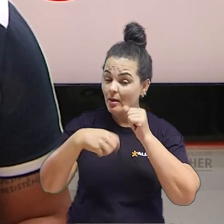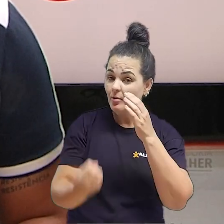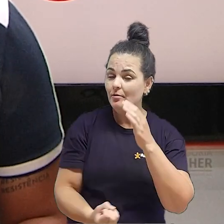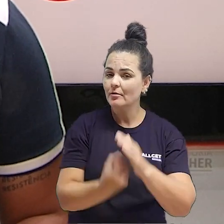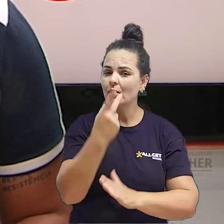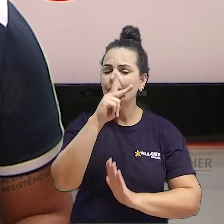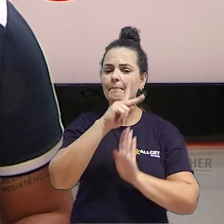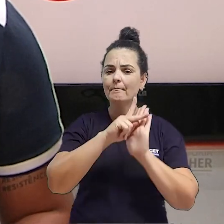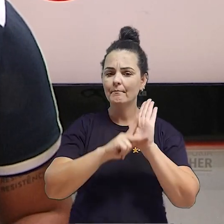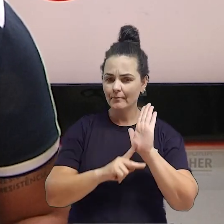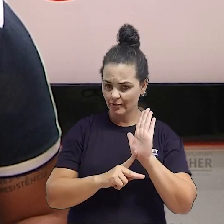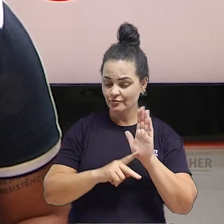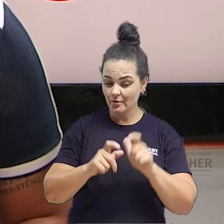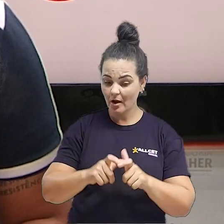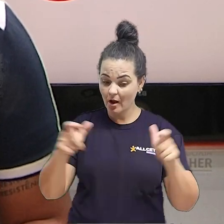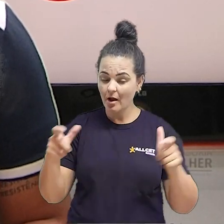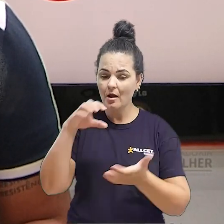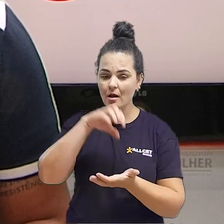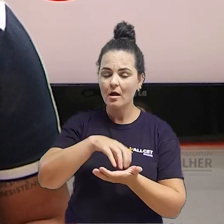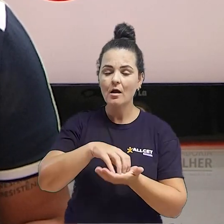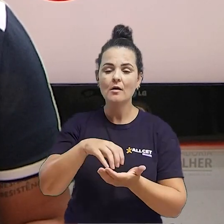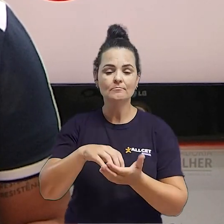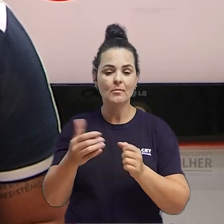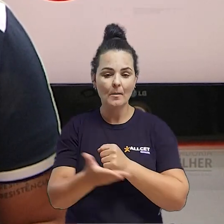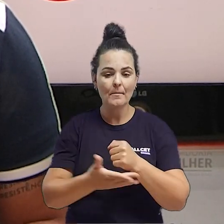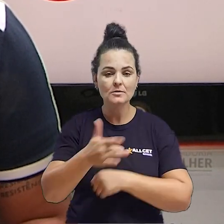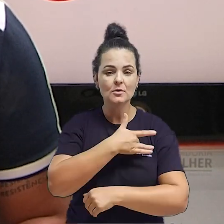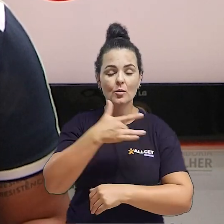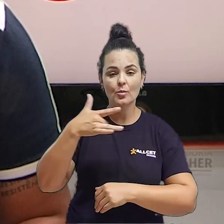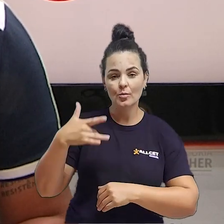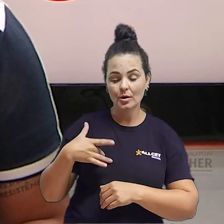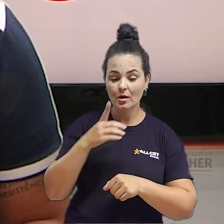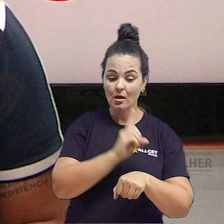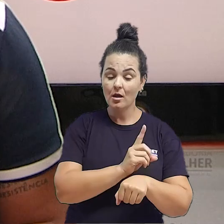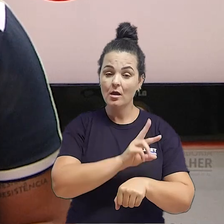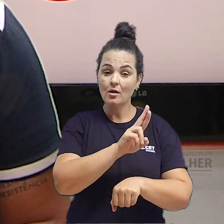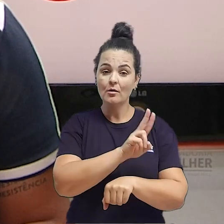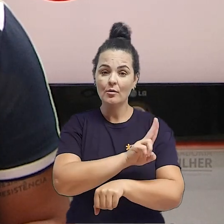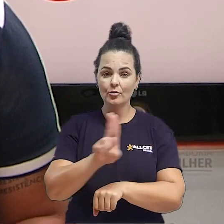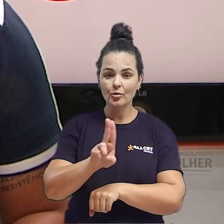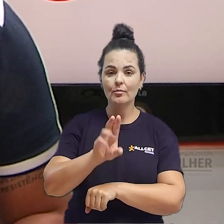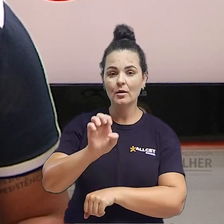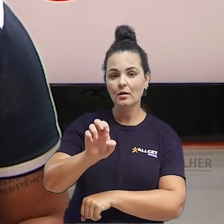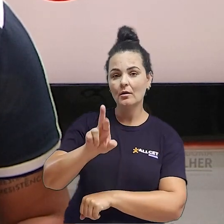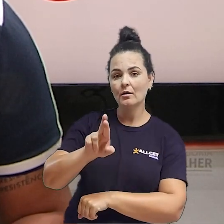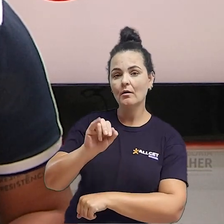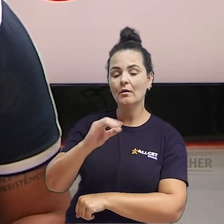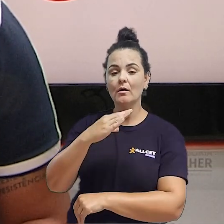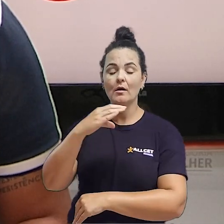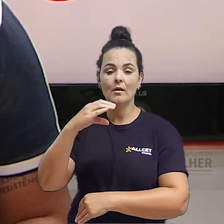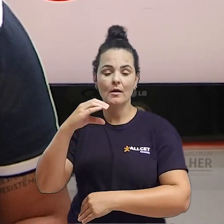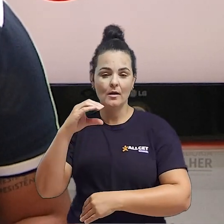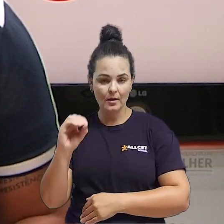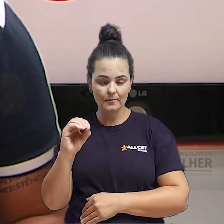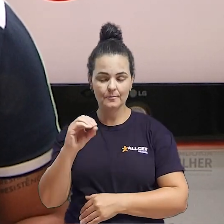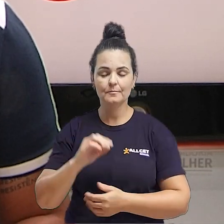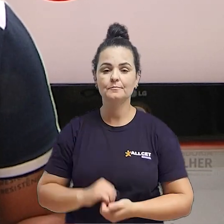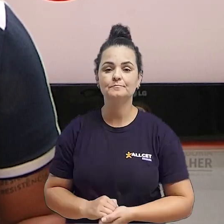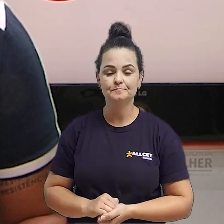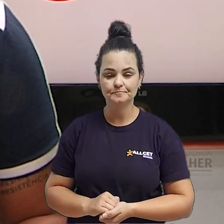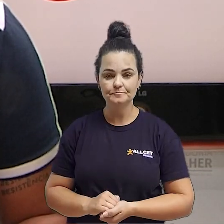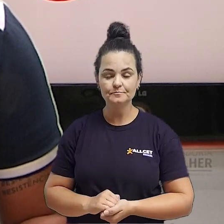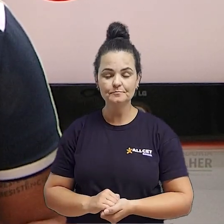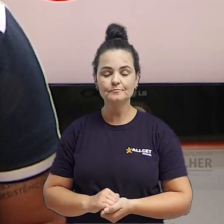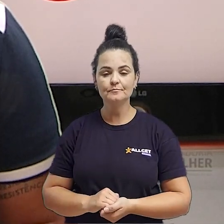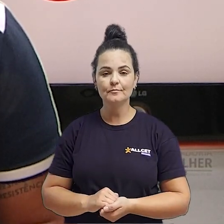posteriormente a elaboração de um projeto para ampliação da unidade básica de saúde Dr Érico de Castro